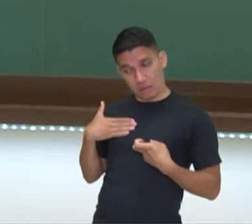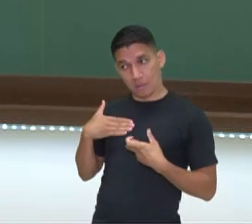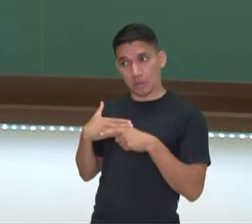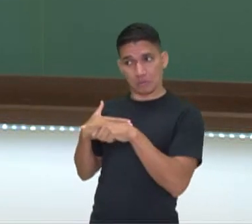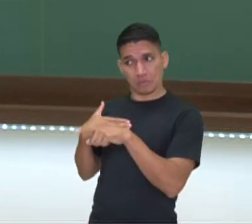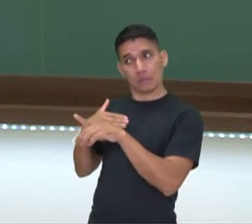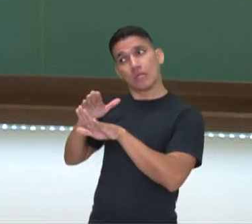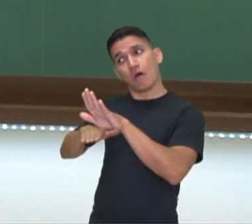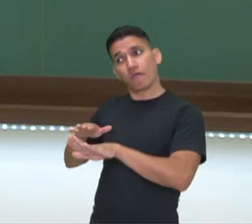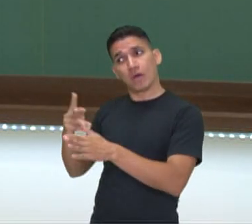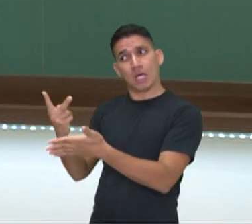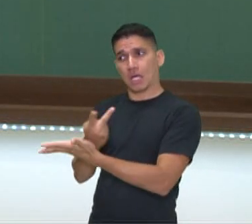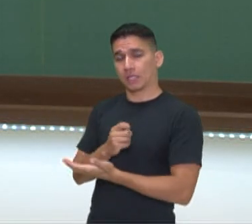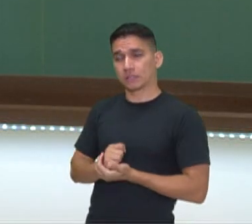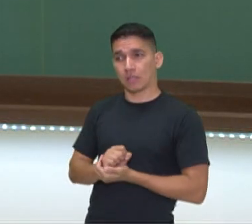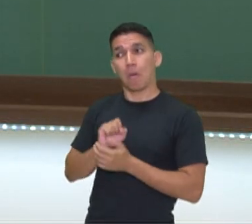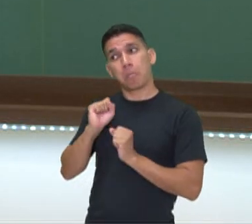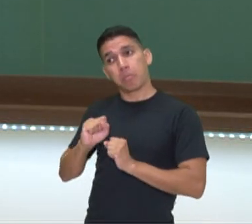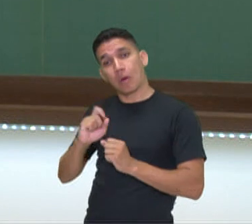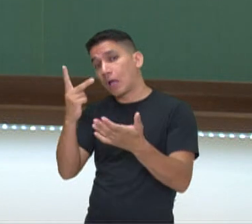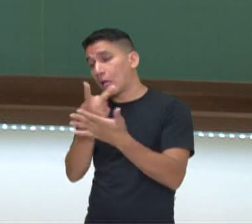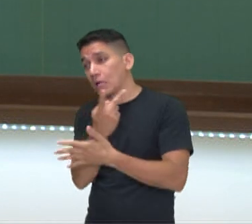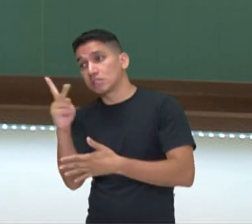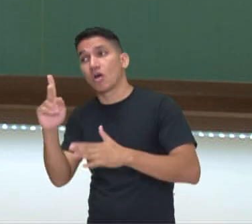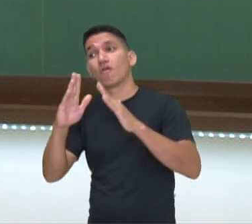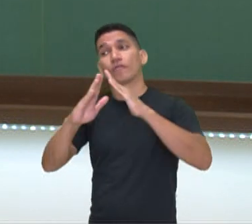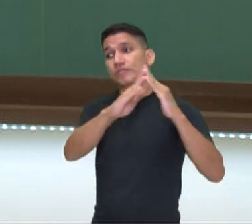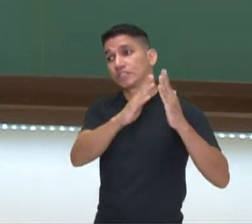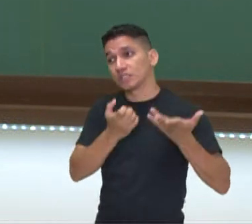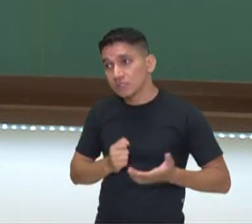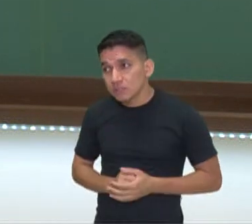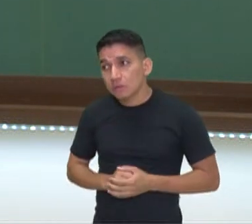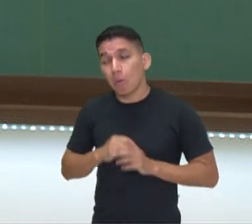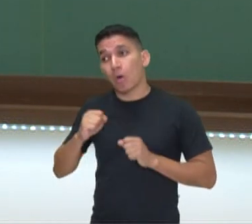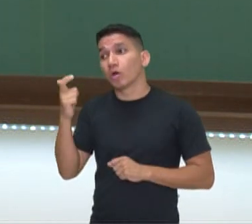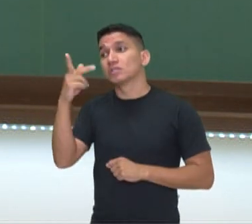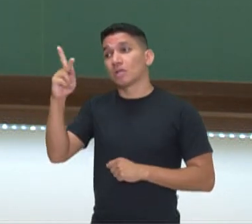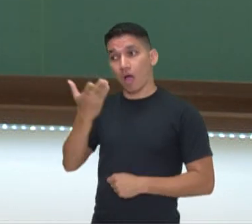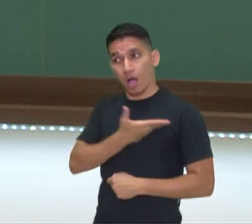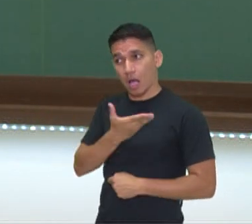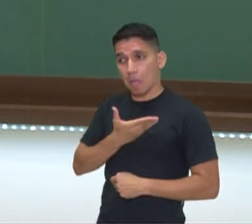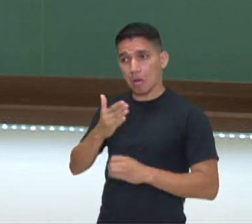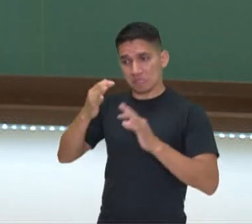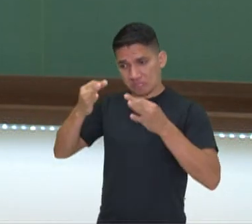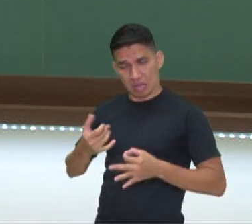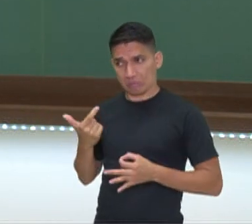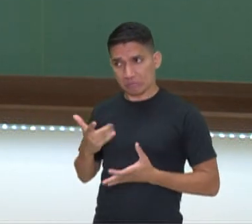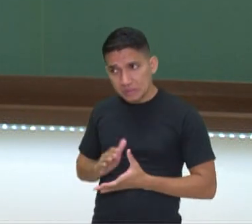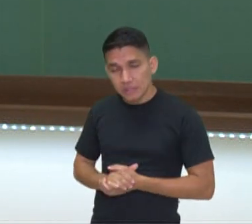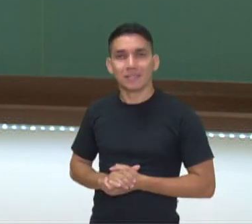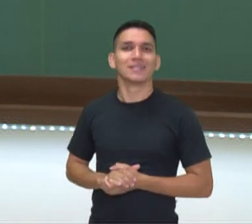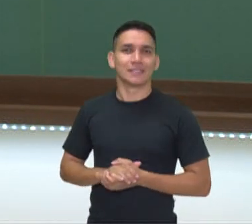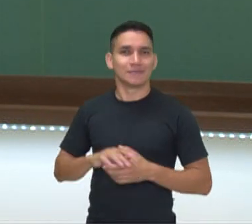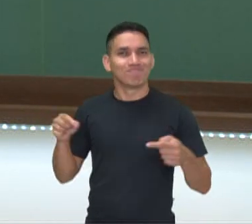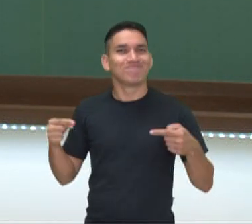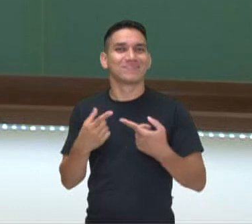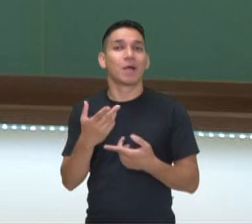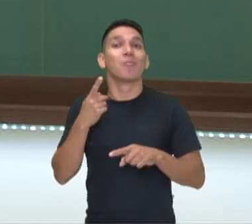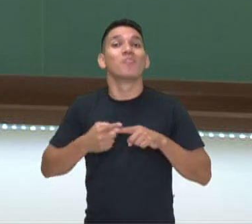ser certo para o seu vizinho, pode não ser certo para o seu colega. Isso faz todo sentido, porque os valores, eles podem